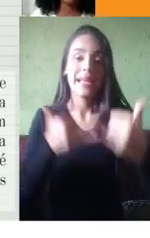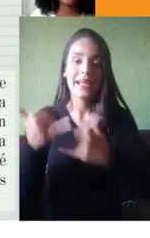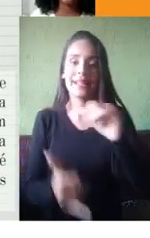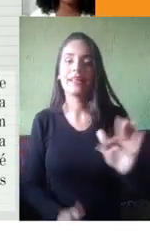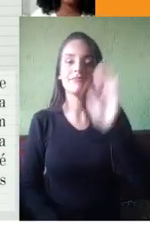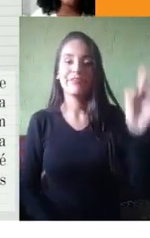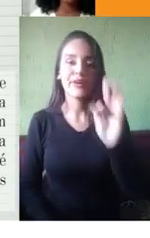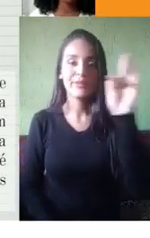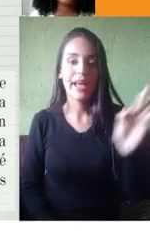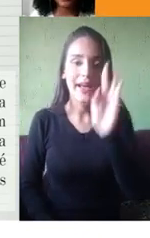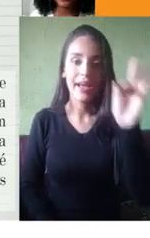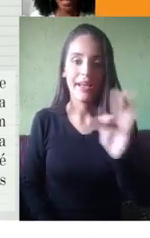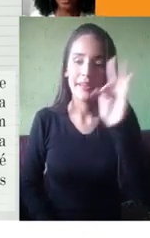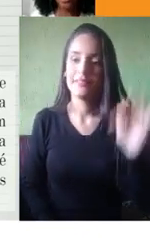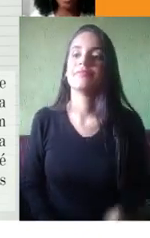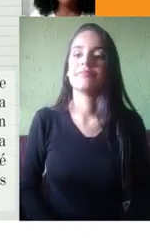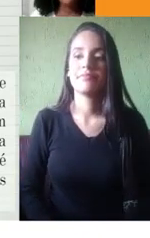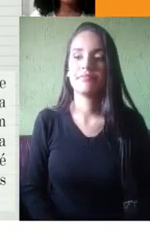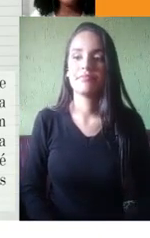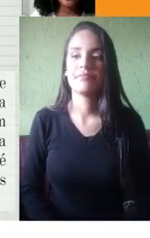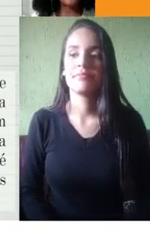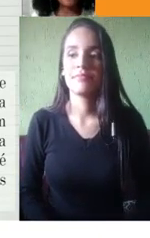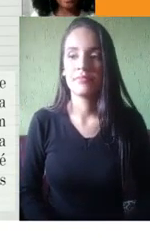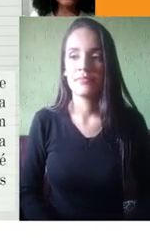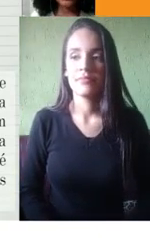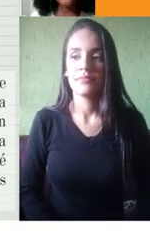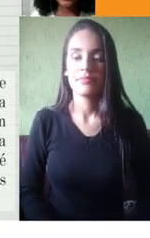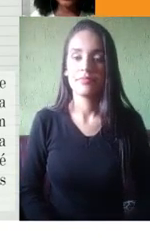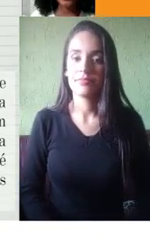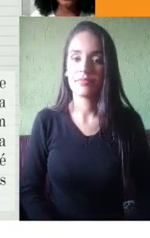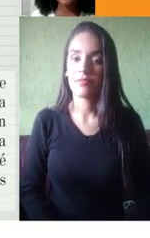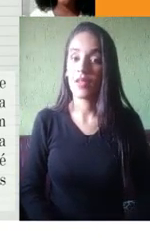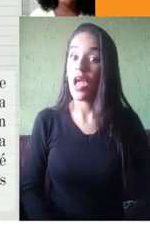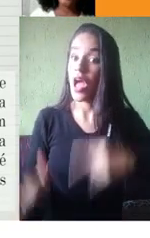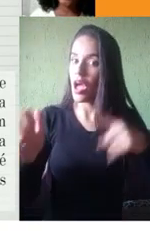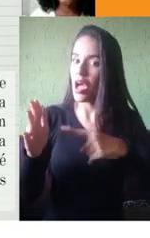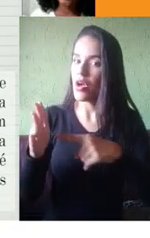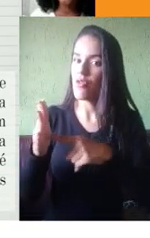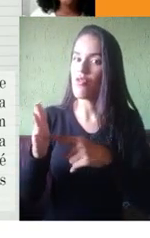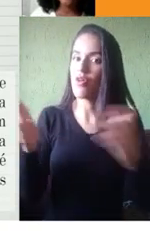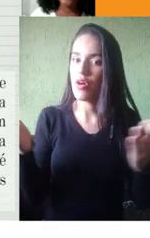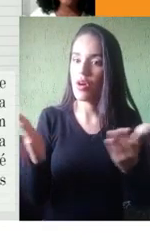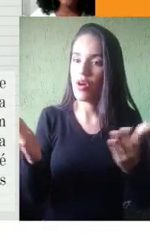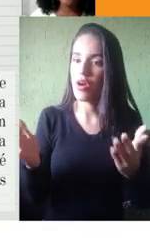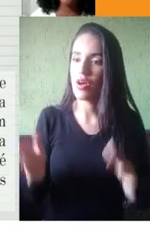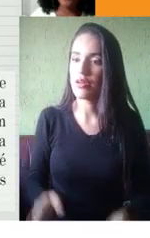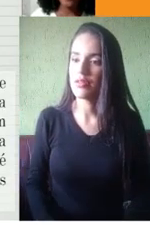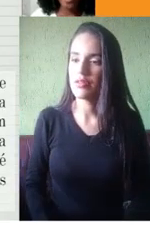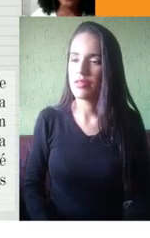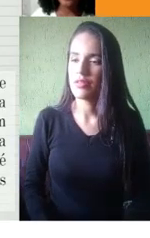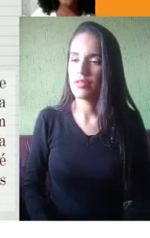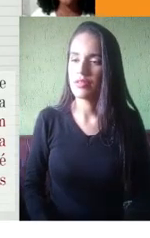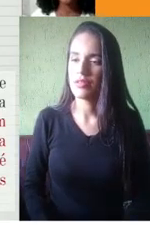conclusão sobre o tema trote nas universidades. Vamos focar apenas no desfecho criativo. A gente já entendeu o primeiro momento,